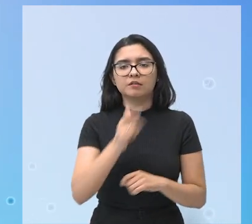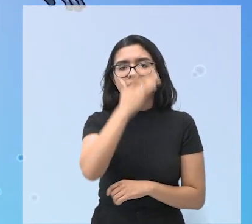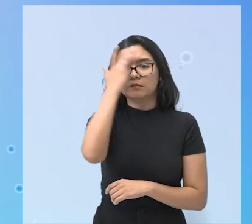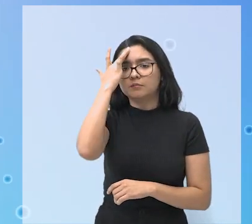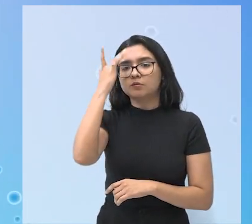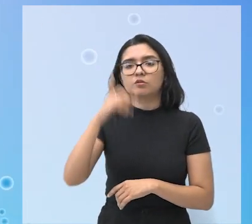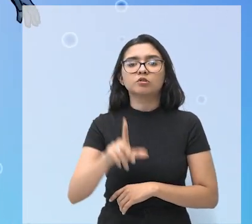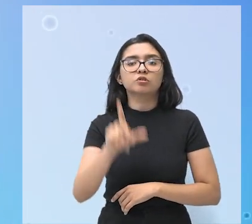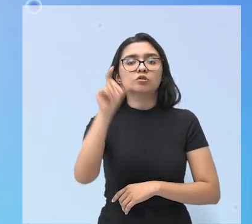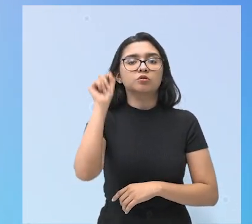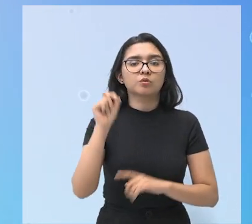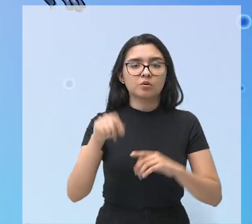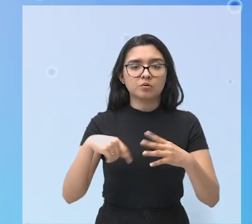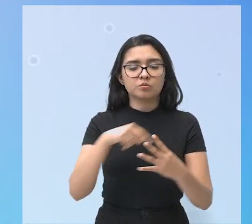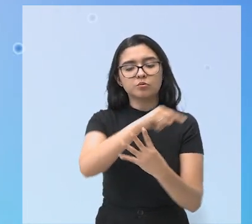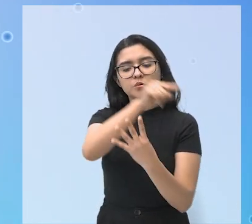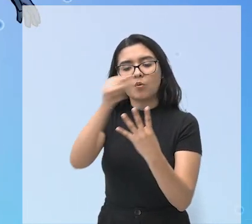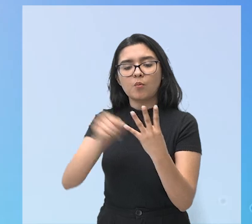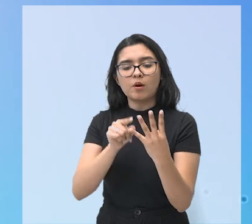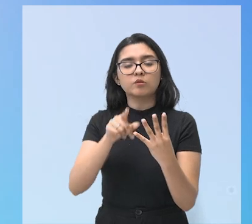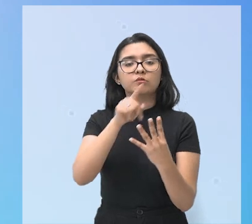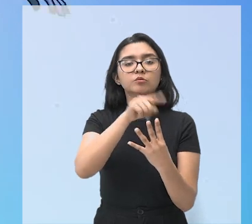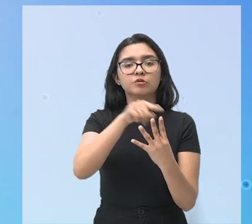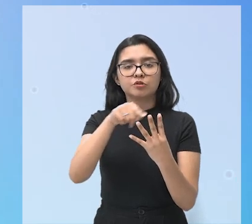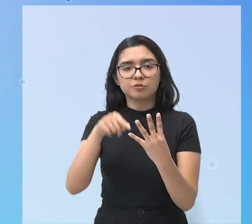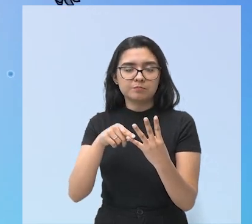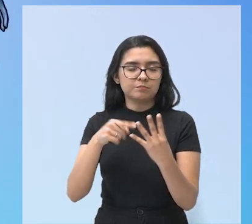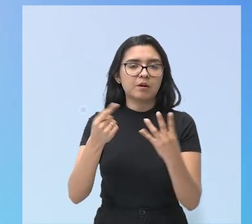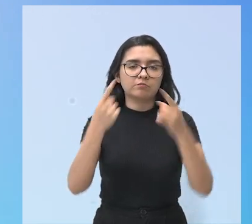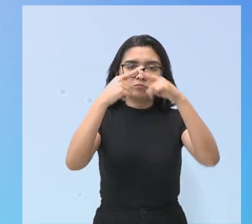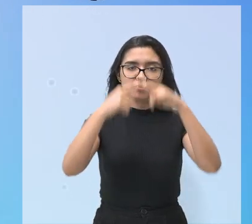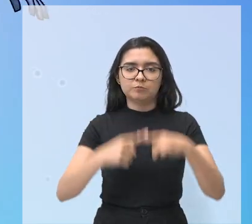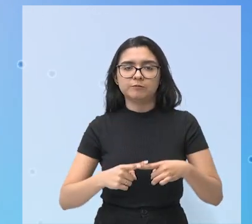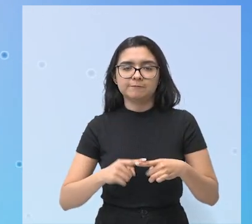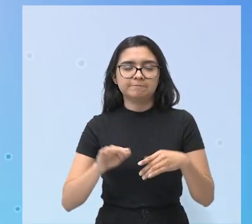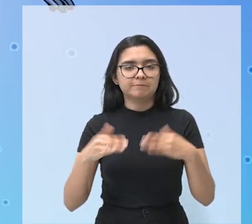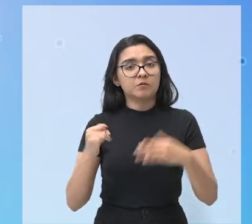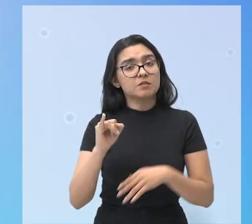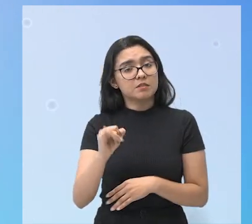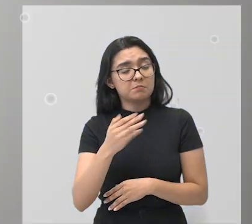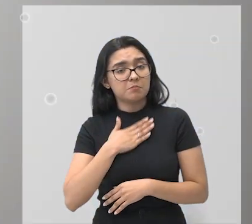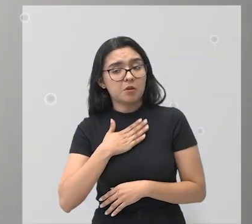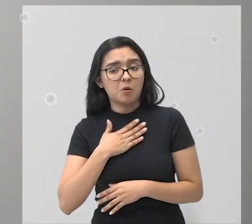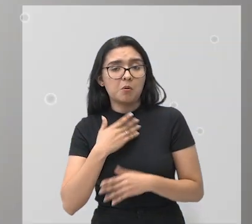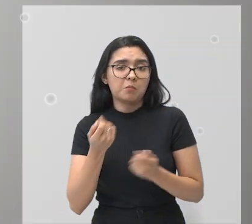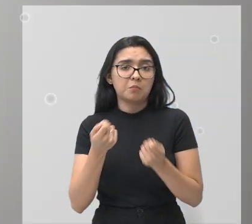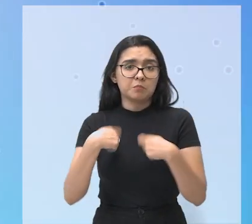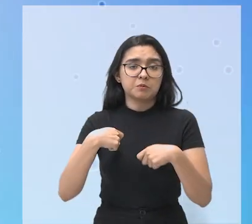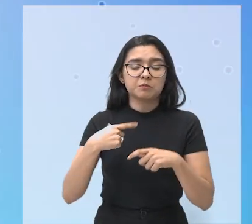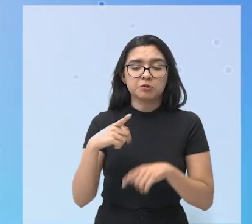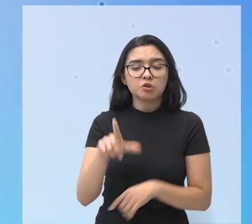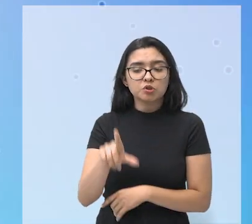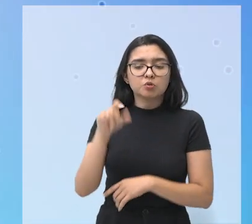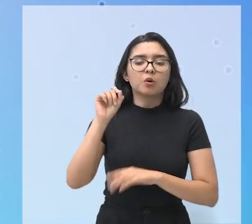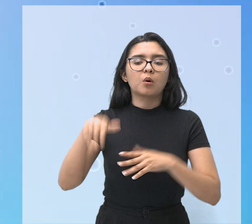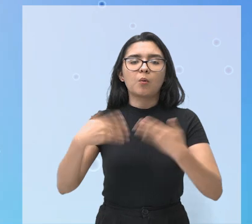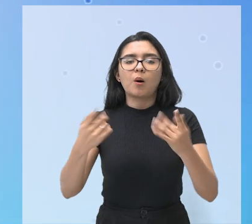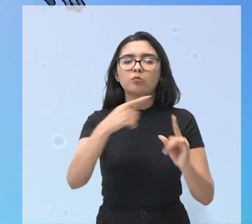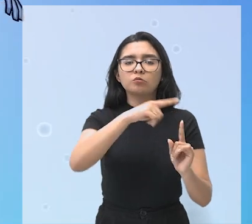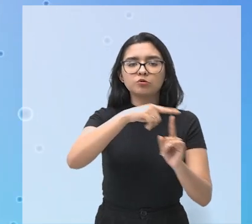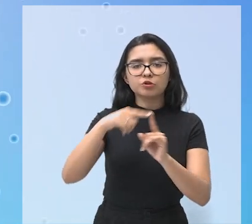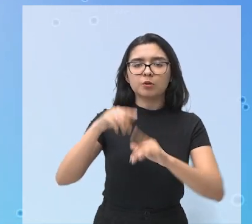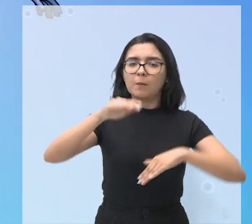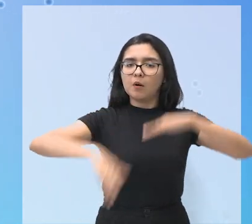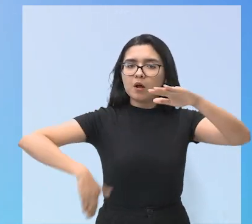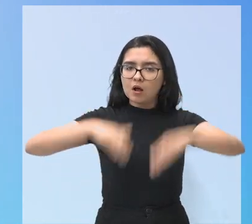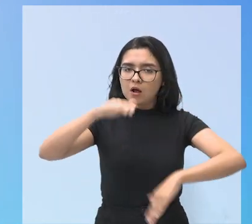atletas escolherem um dos 4 tipos para disputar. É lógico, se me dão a opção de escolher o nado, que eu vou utilizar ali